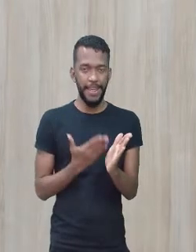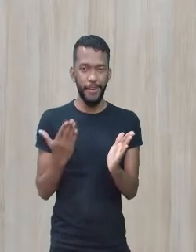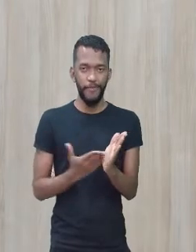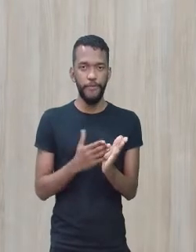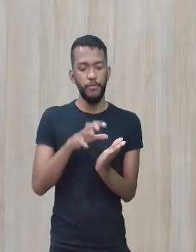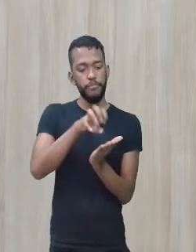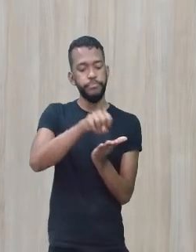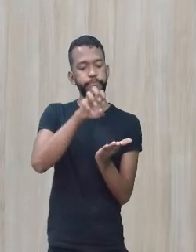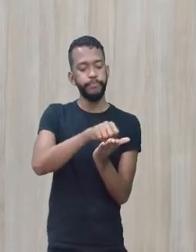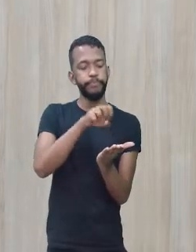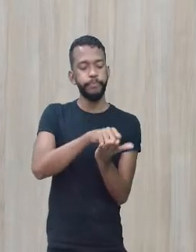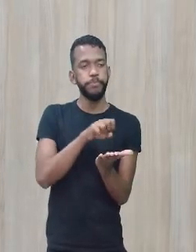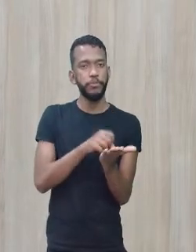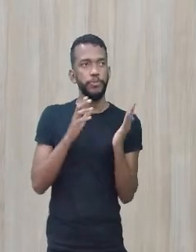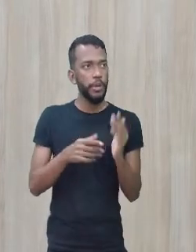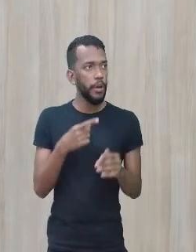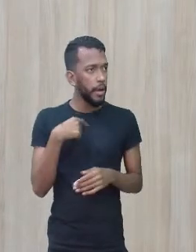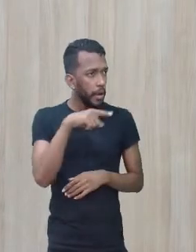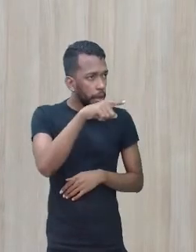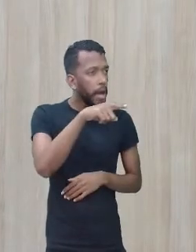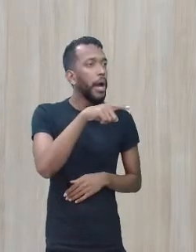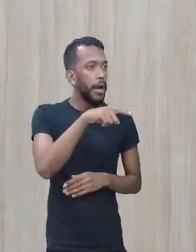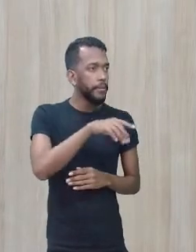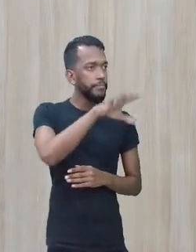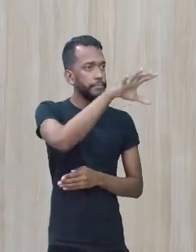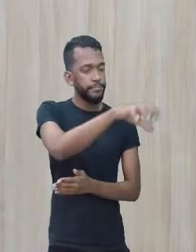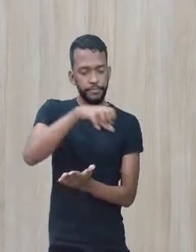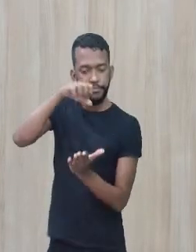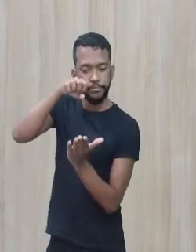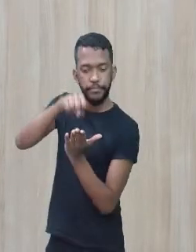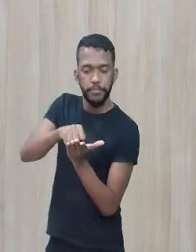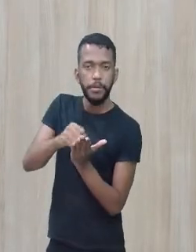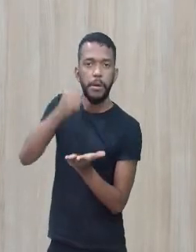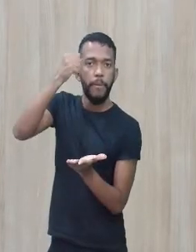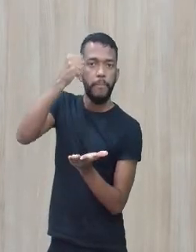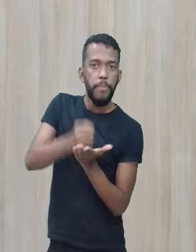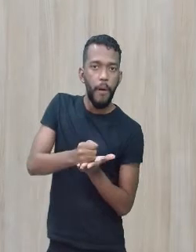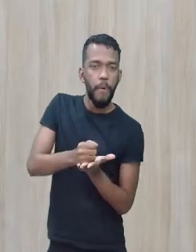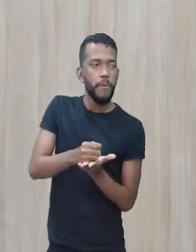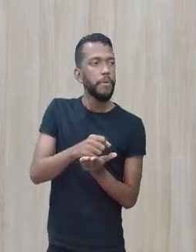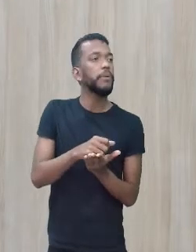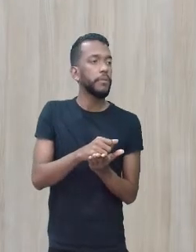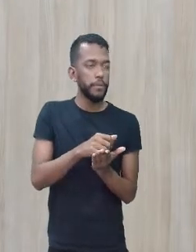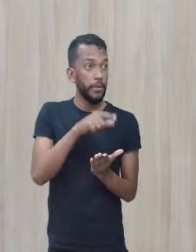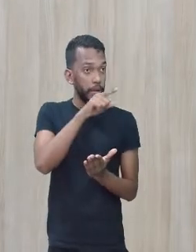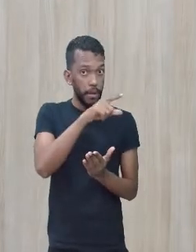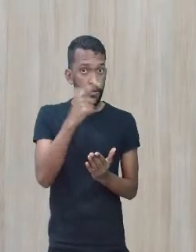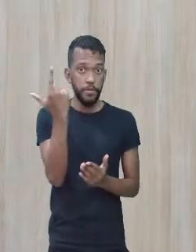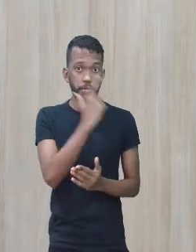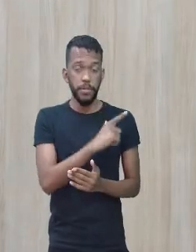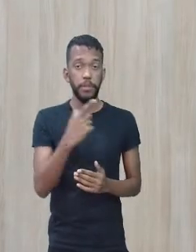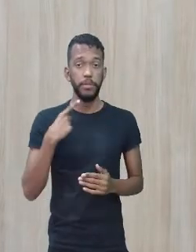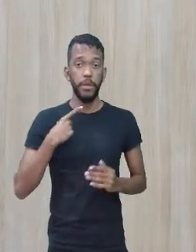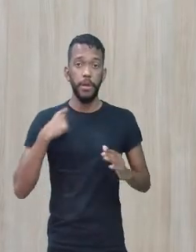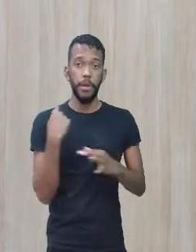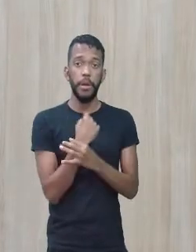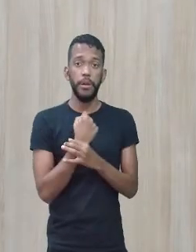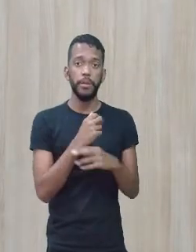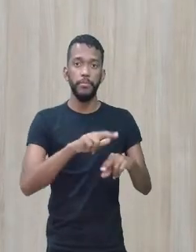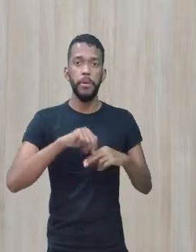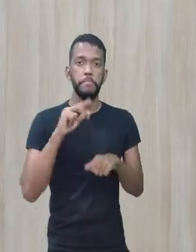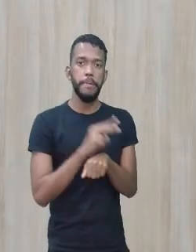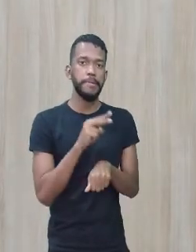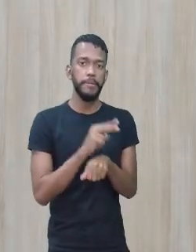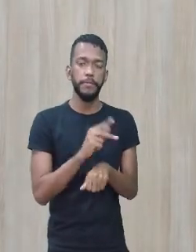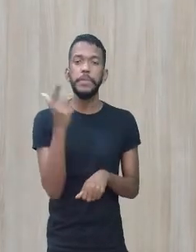de tombamento, e ele vai ser registrado ali de forma que a partir dali ele passa a ter a garantia de